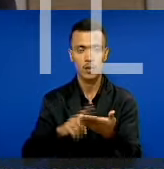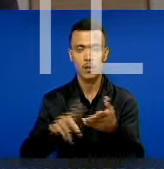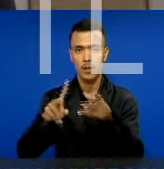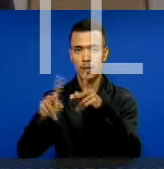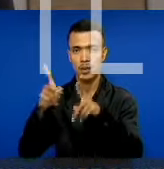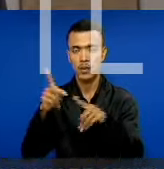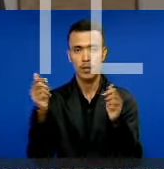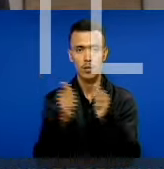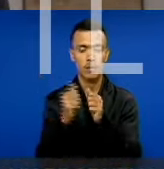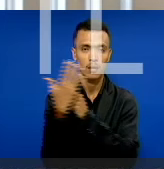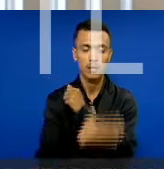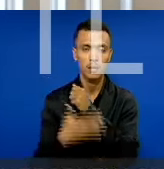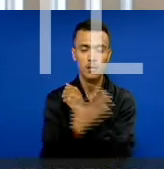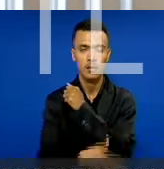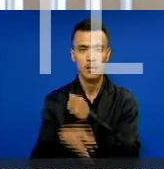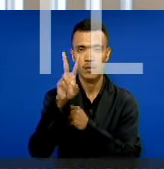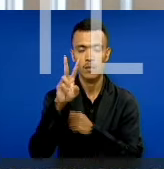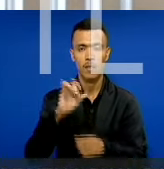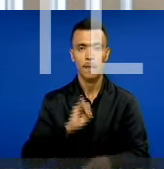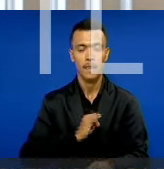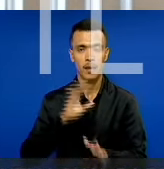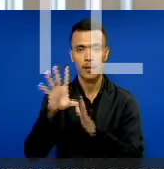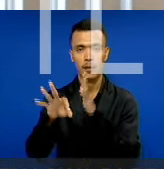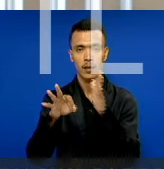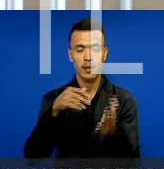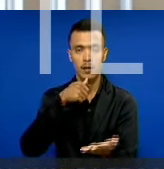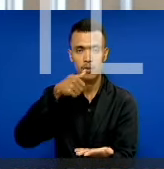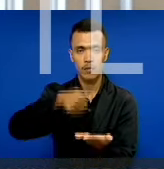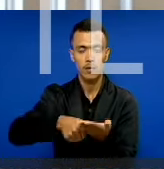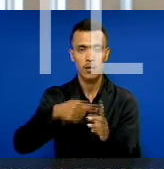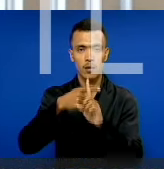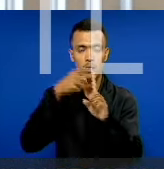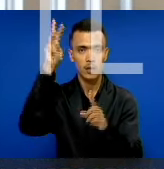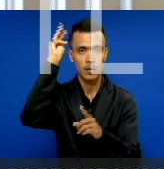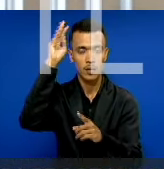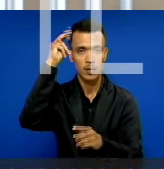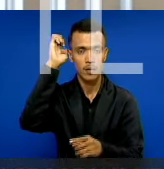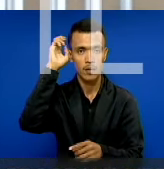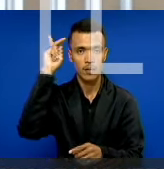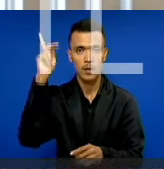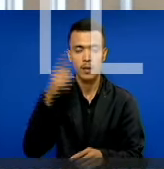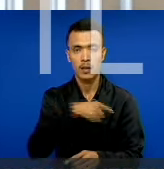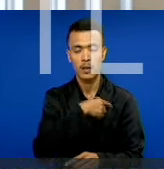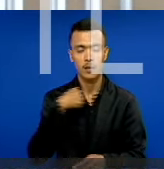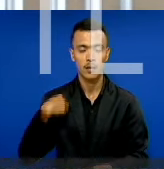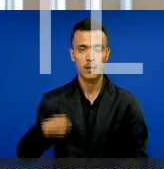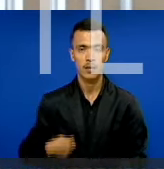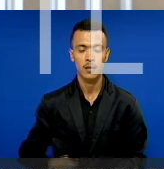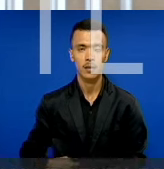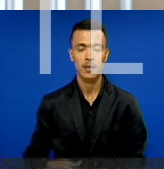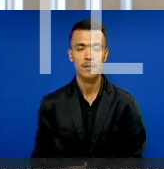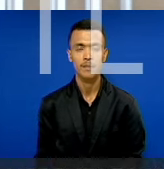entre nação drua. Ao retan convite, Rossi. Ministro Negócios Estrangeiros China, né? República Popular